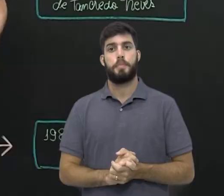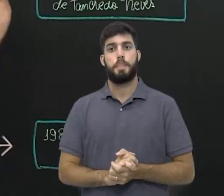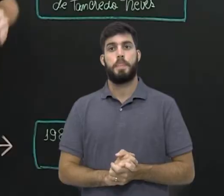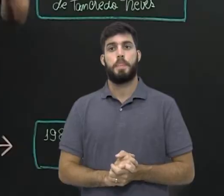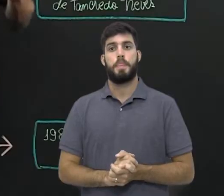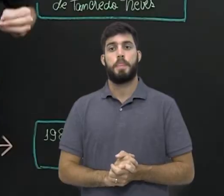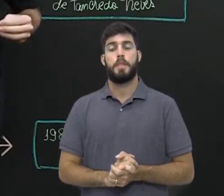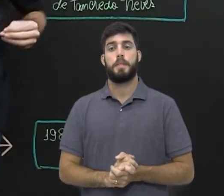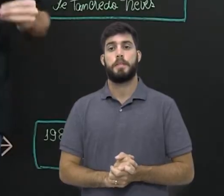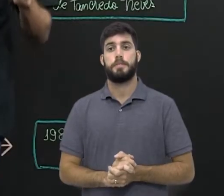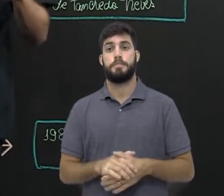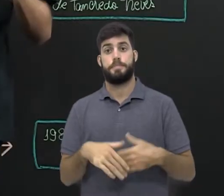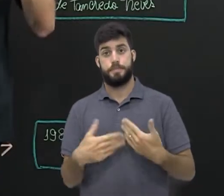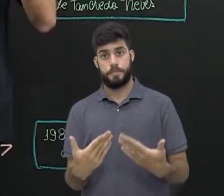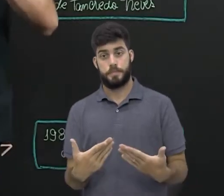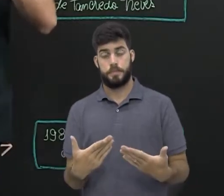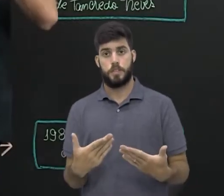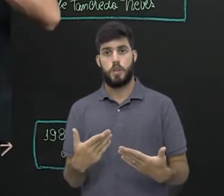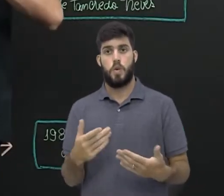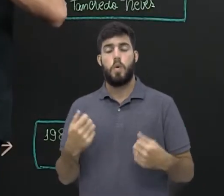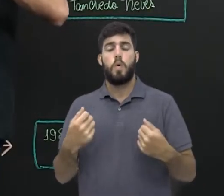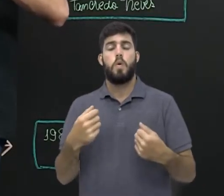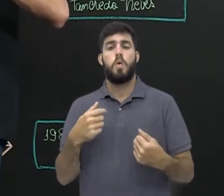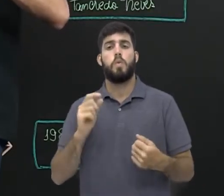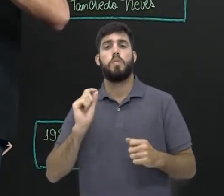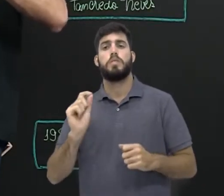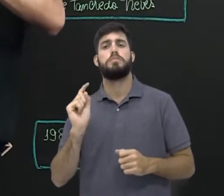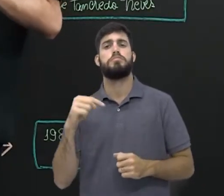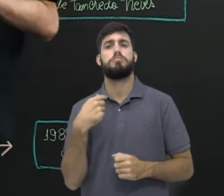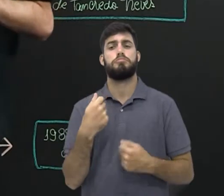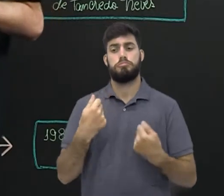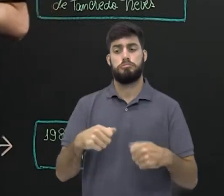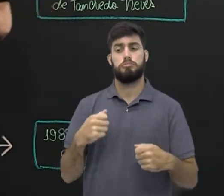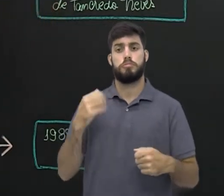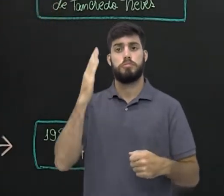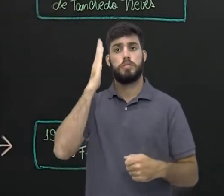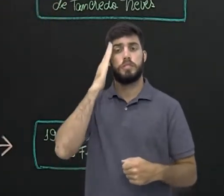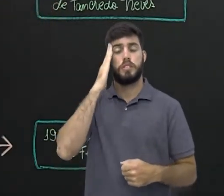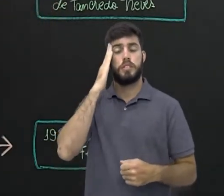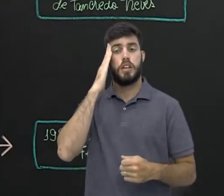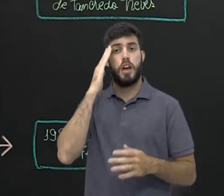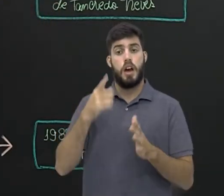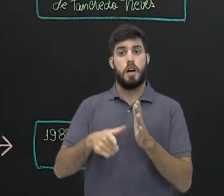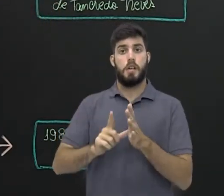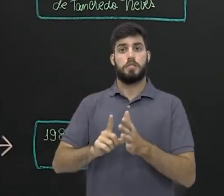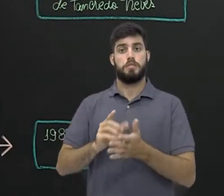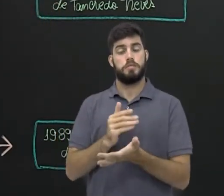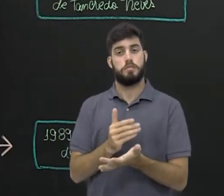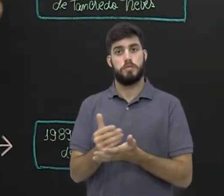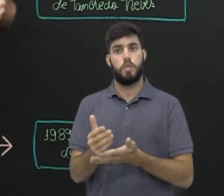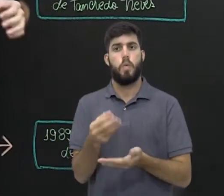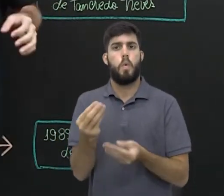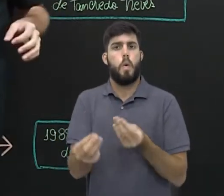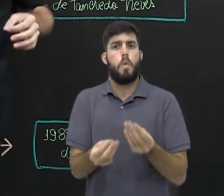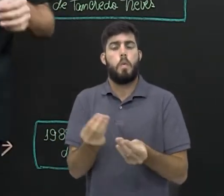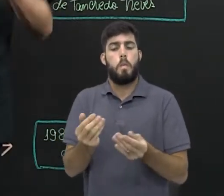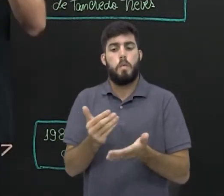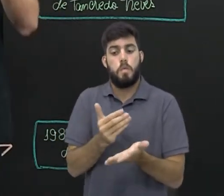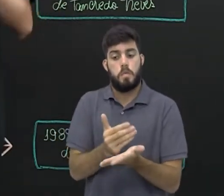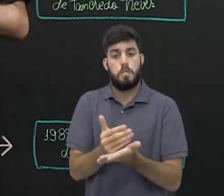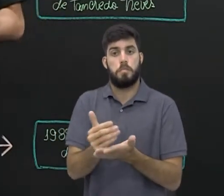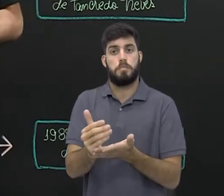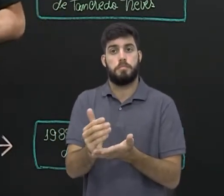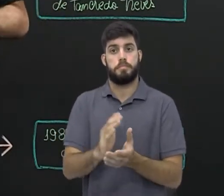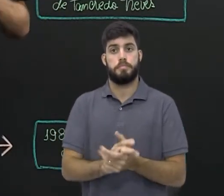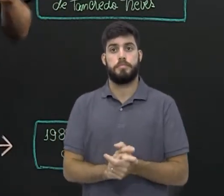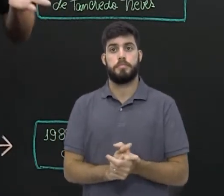ditatorial. Pois bem, o que a gente tem que entender também antes de iniciar? Como é que esse processo ele começou? A gente